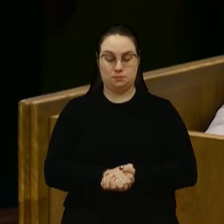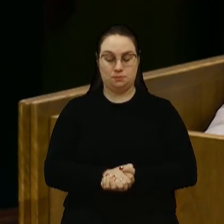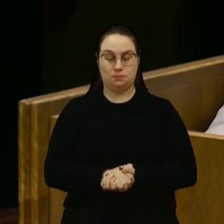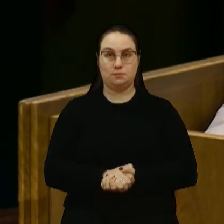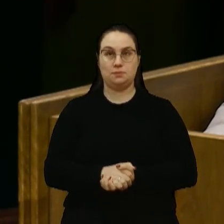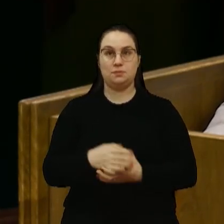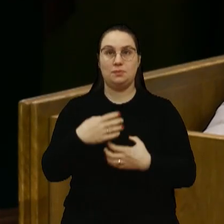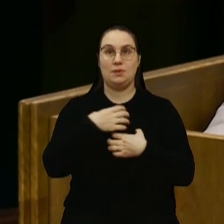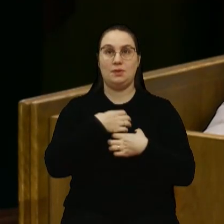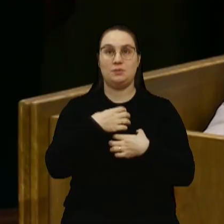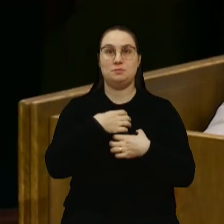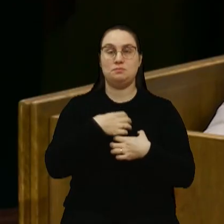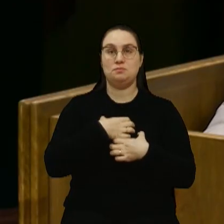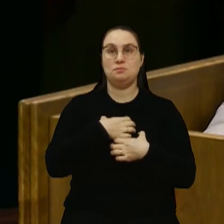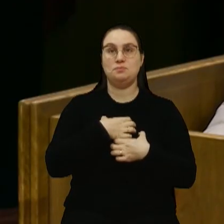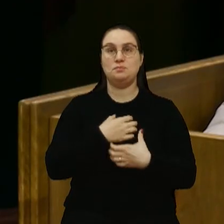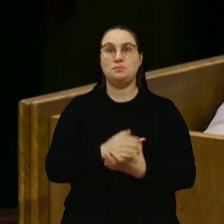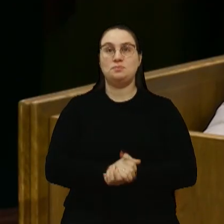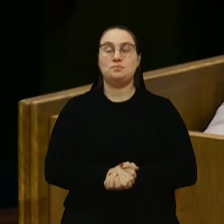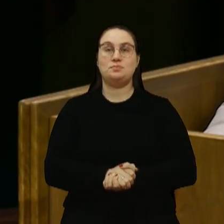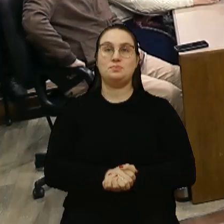De uma forma ou outra.